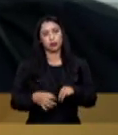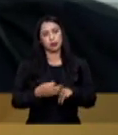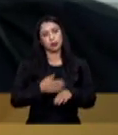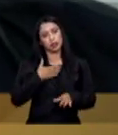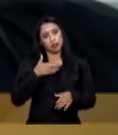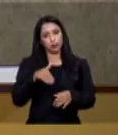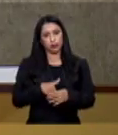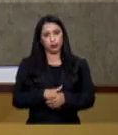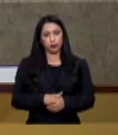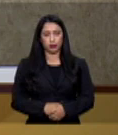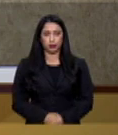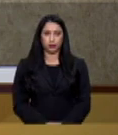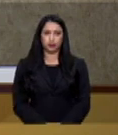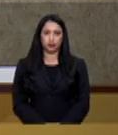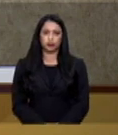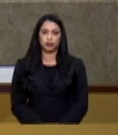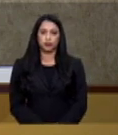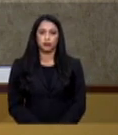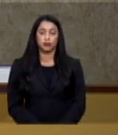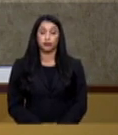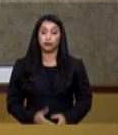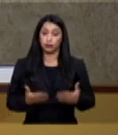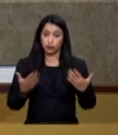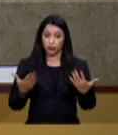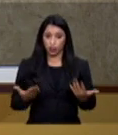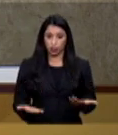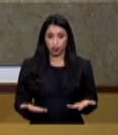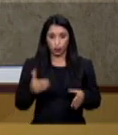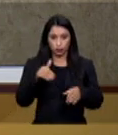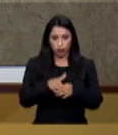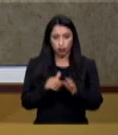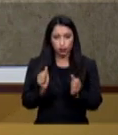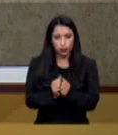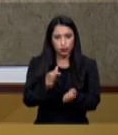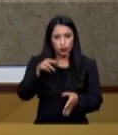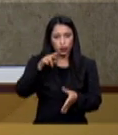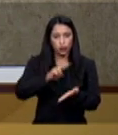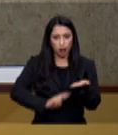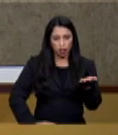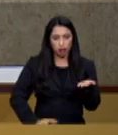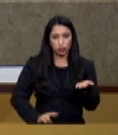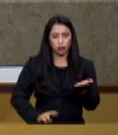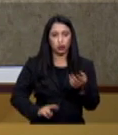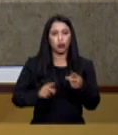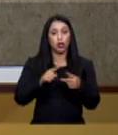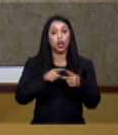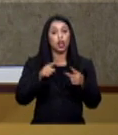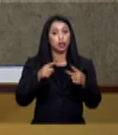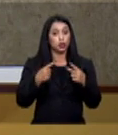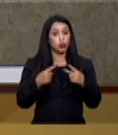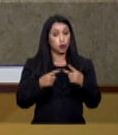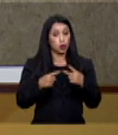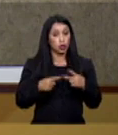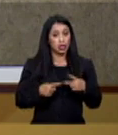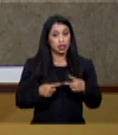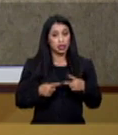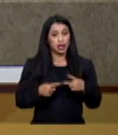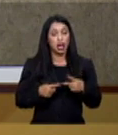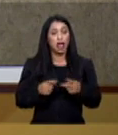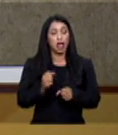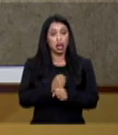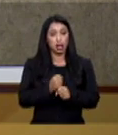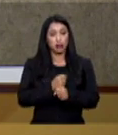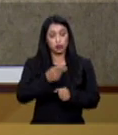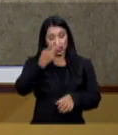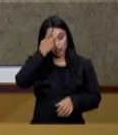voto. Então, Vossa Excelência acompanha o relator e propõe 2 anos para que haja demissão daqueles que